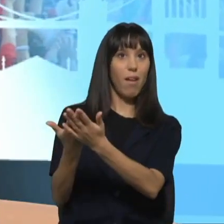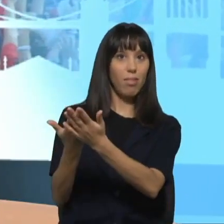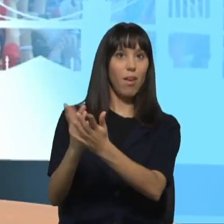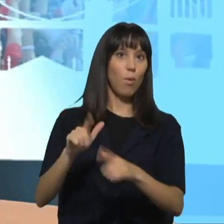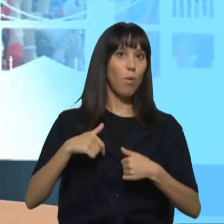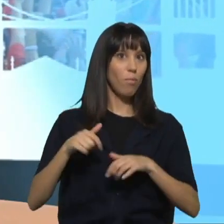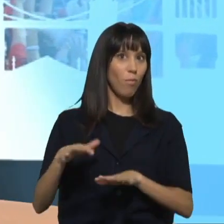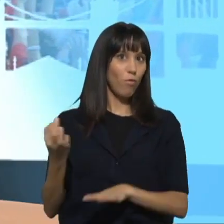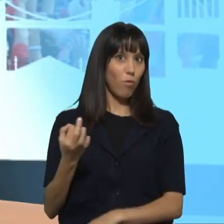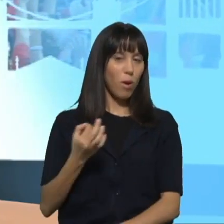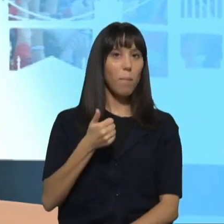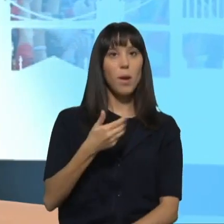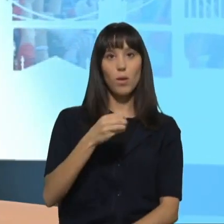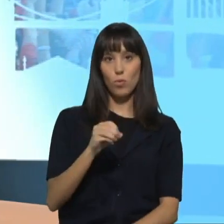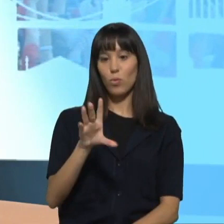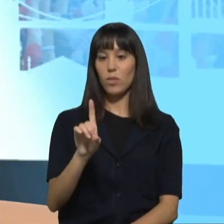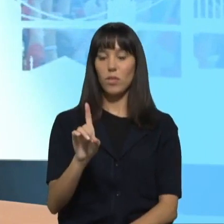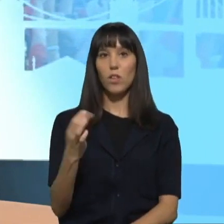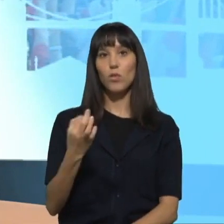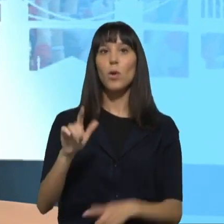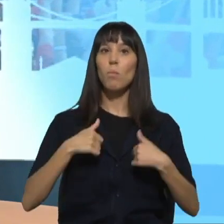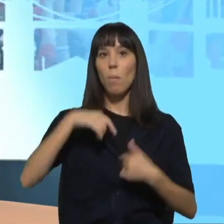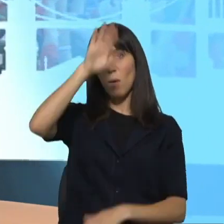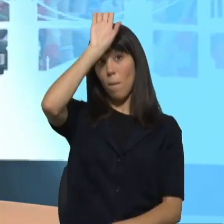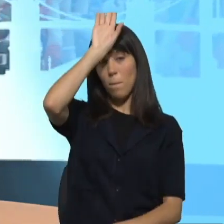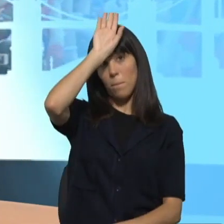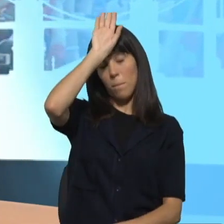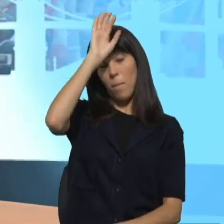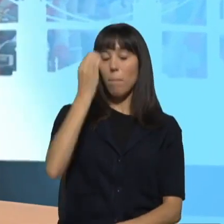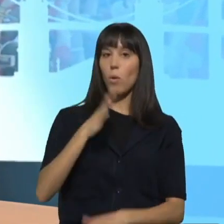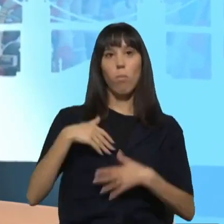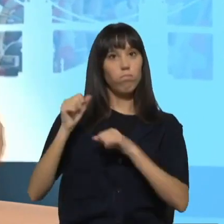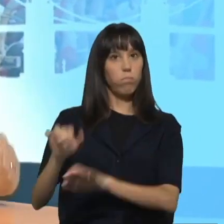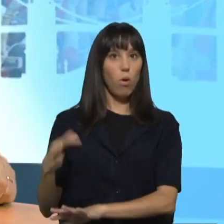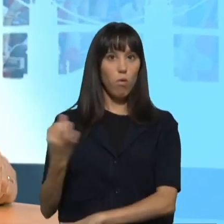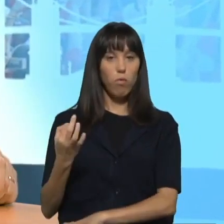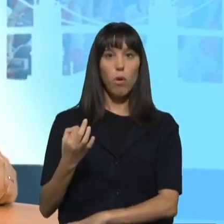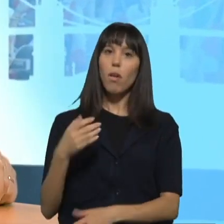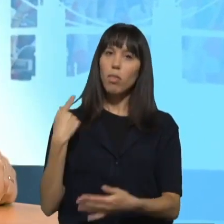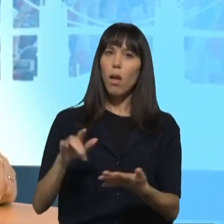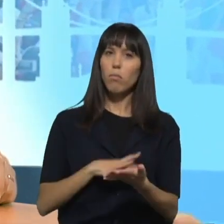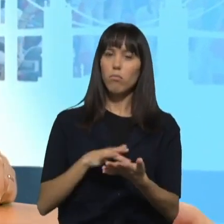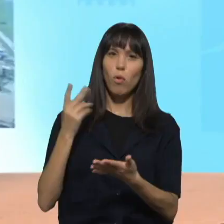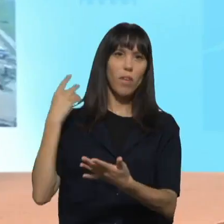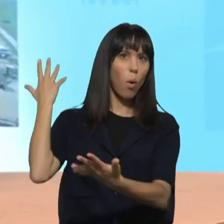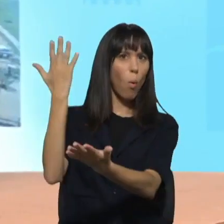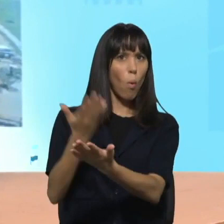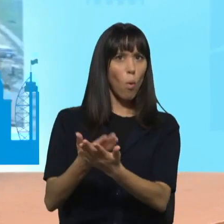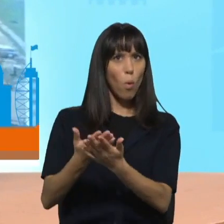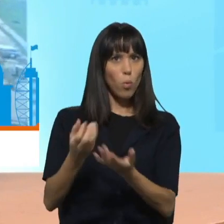que Bento XVI apresentou a resignação ao pontificado, foi sendo preenchida de surpresas. Sim,